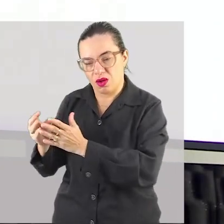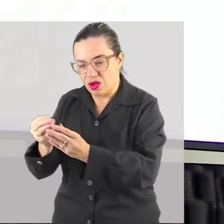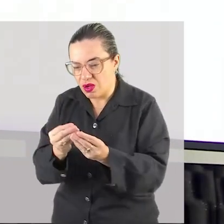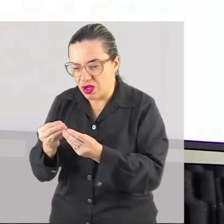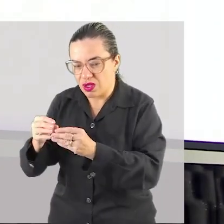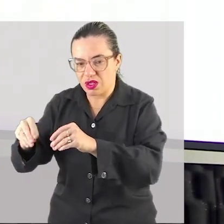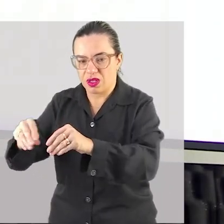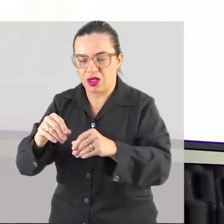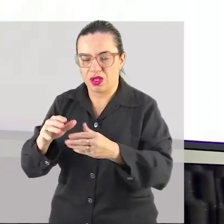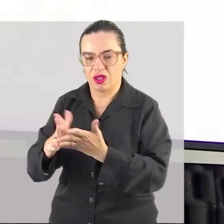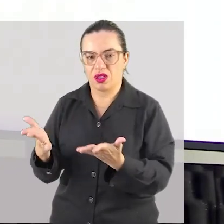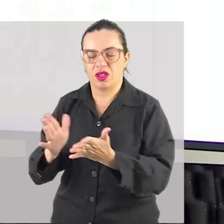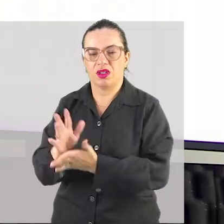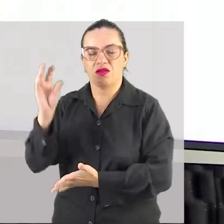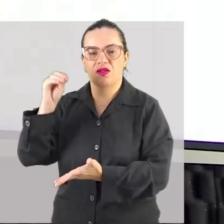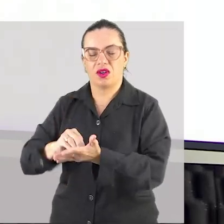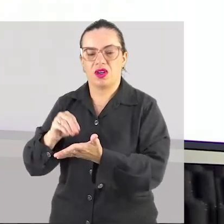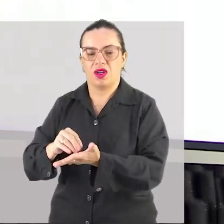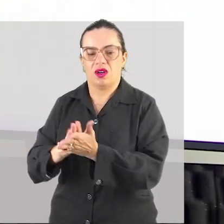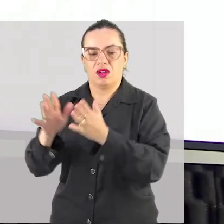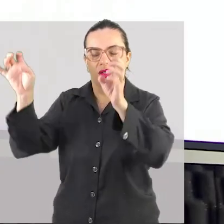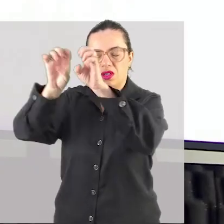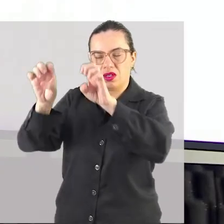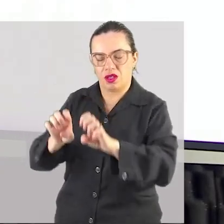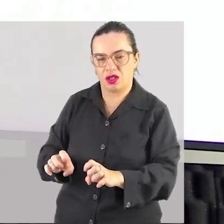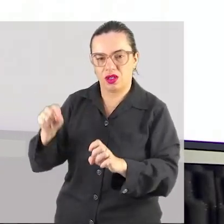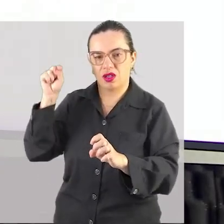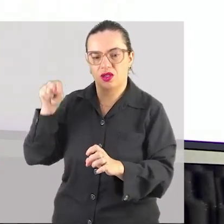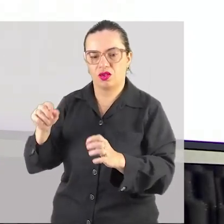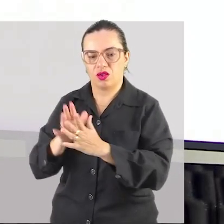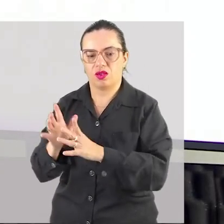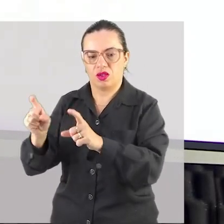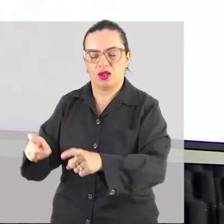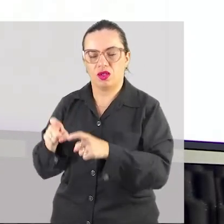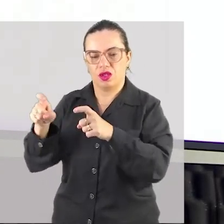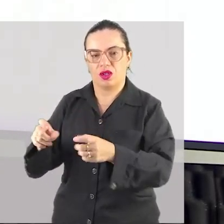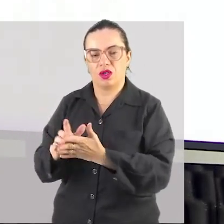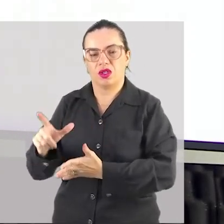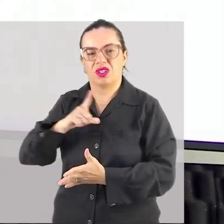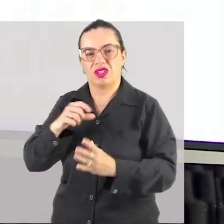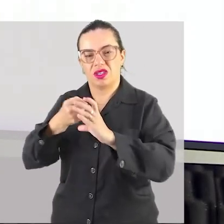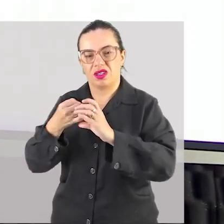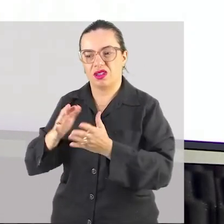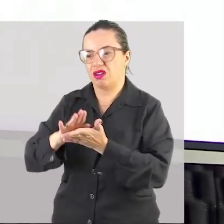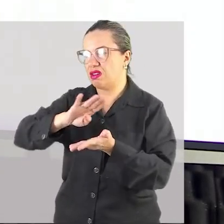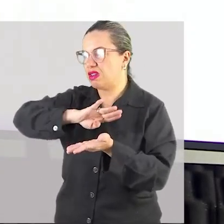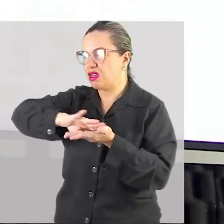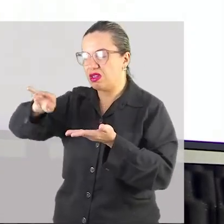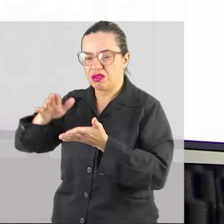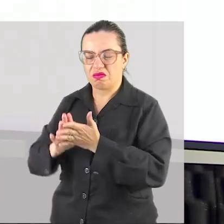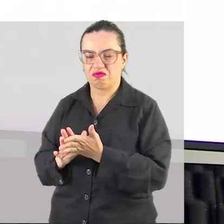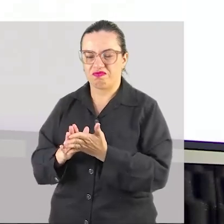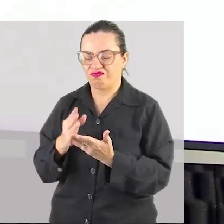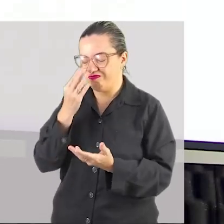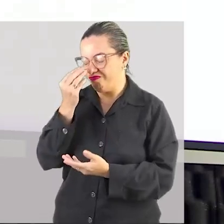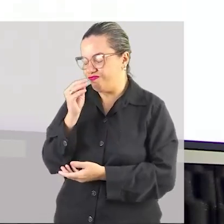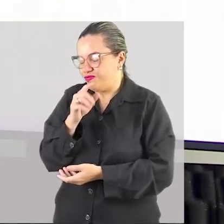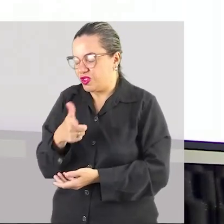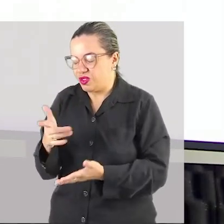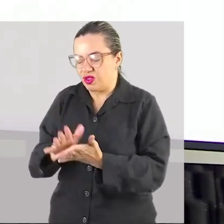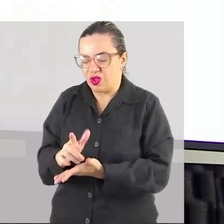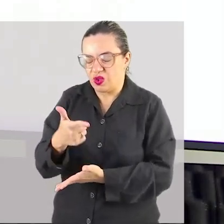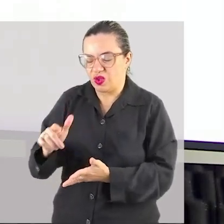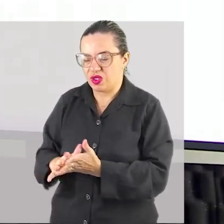infraestrutura social no campo então o campo ele tem um fator repulsivo as pessoas não têm terra para trabalhar as pessoas não têm